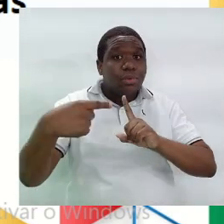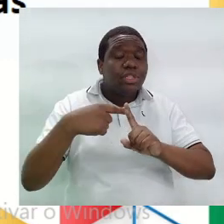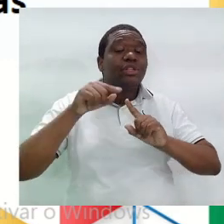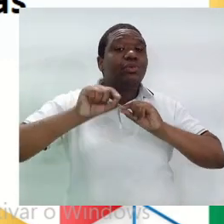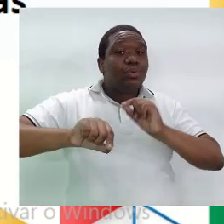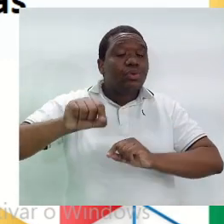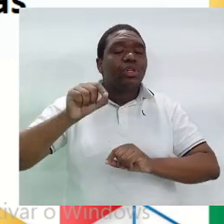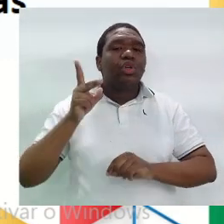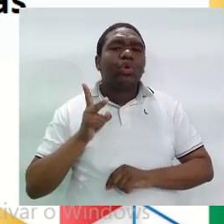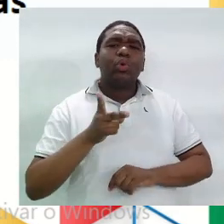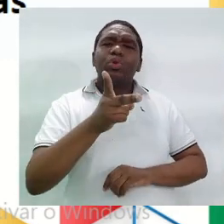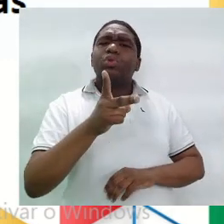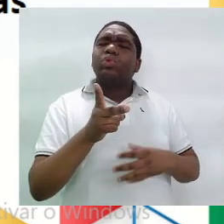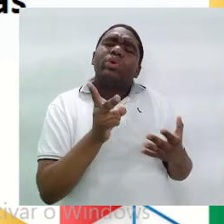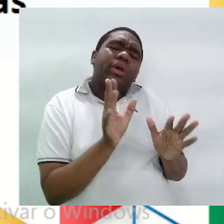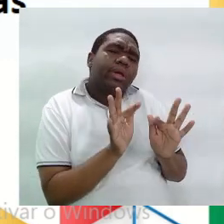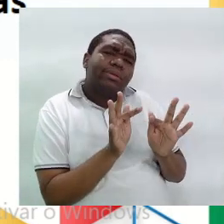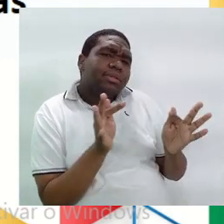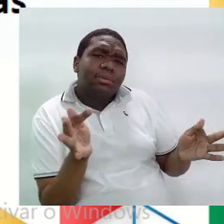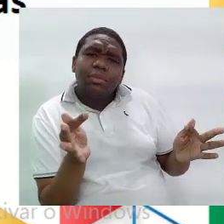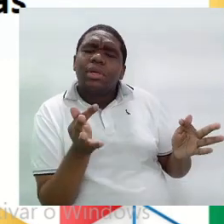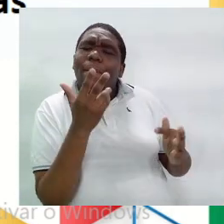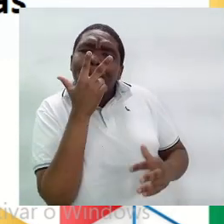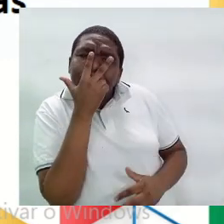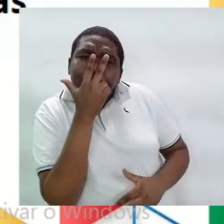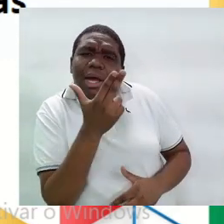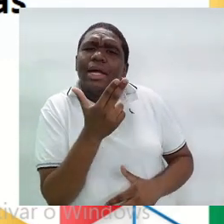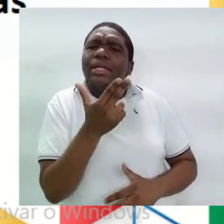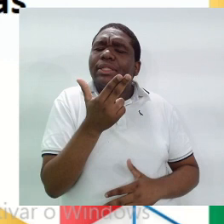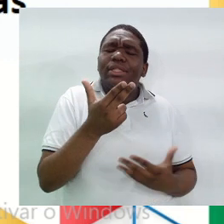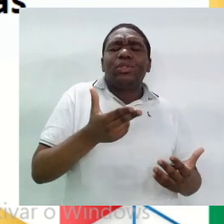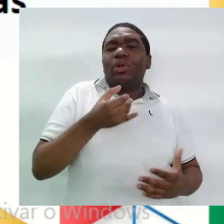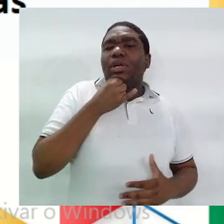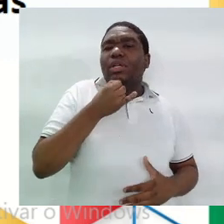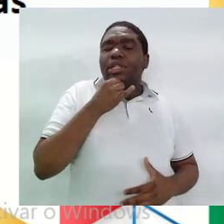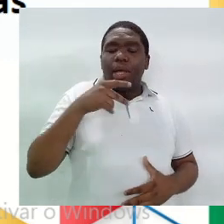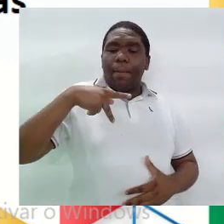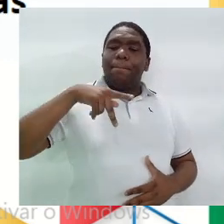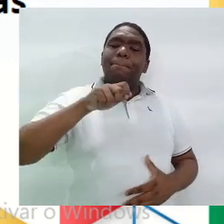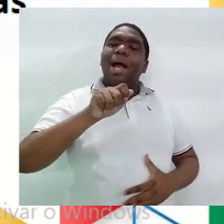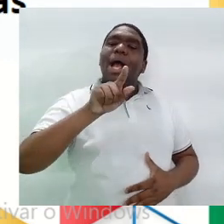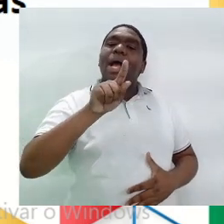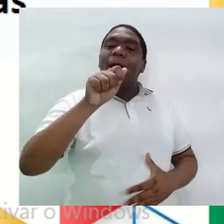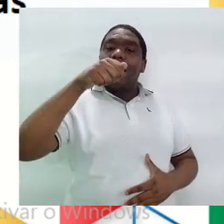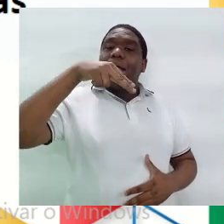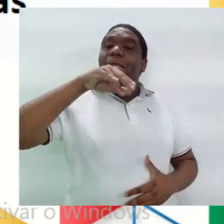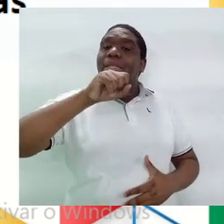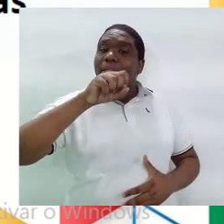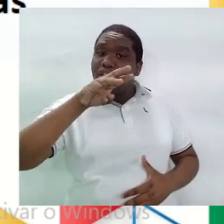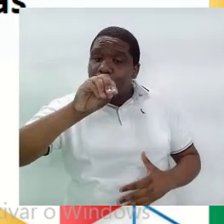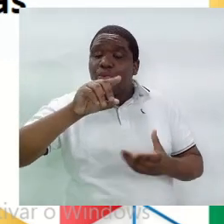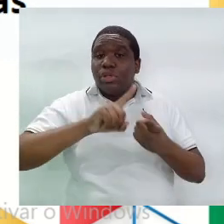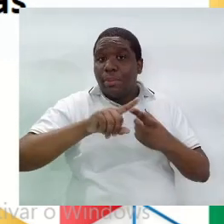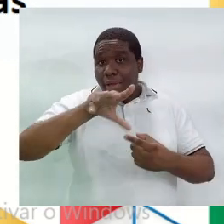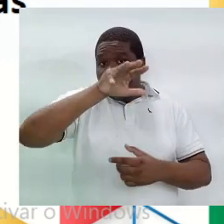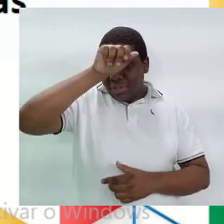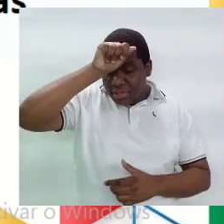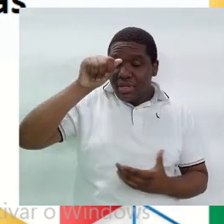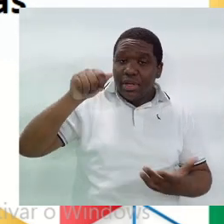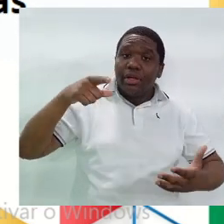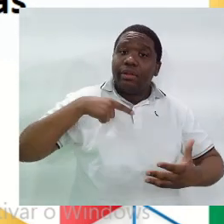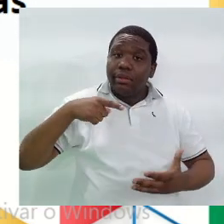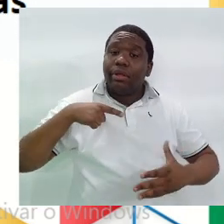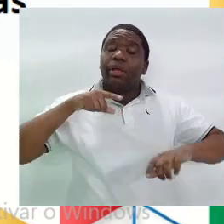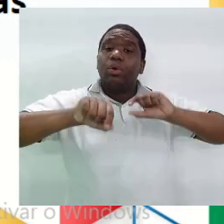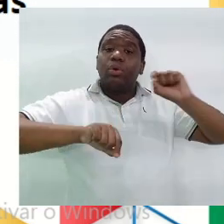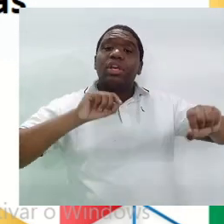a similaridade, a semelhança com o paganismo antigo e a feitiçaria. Em seus